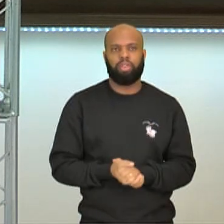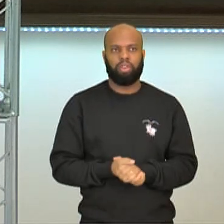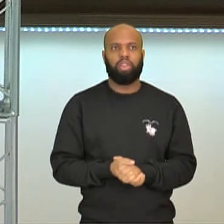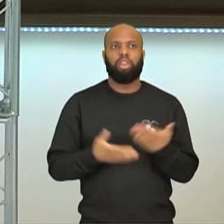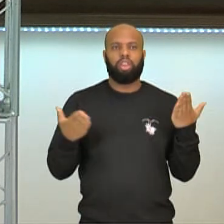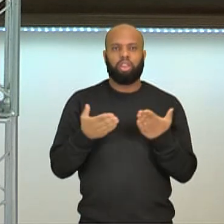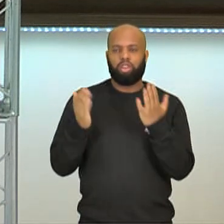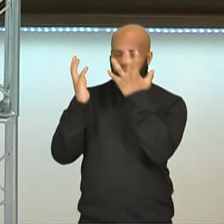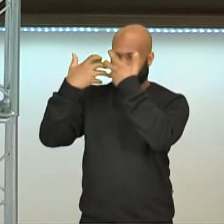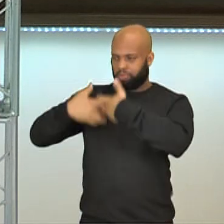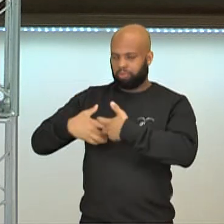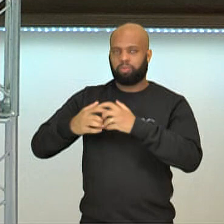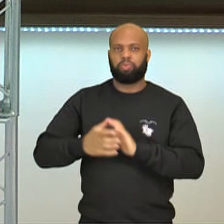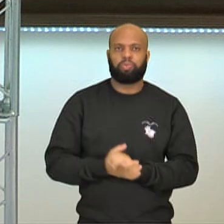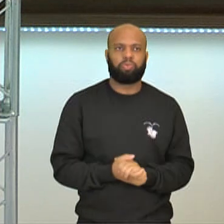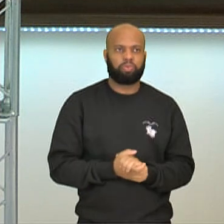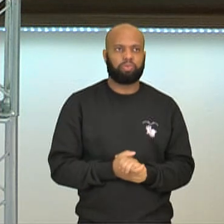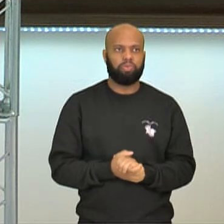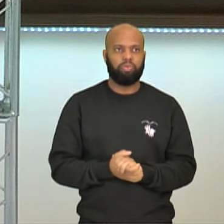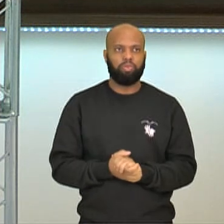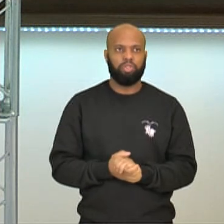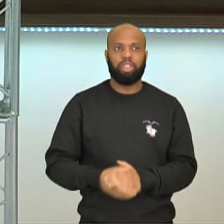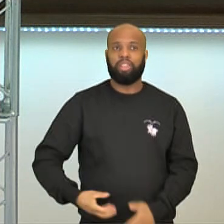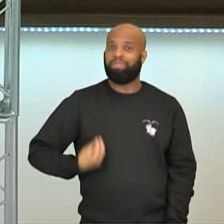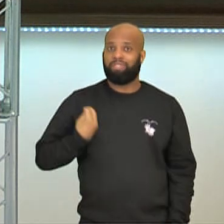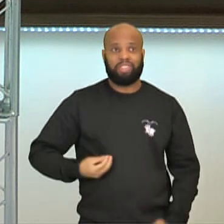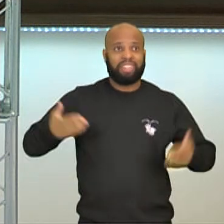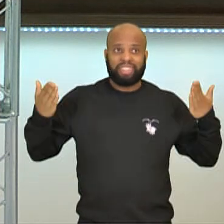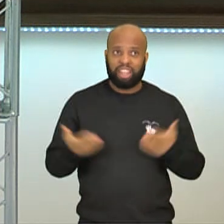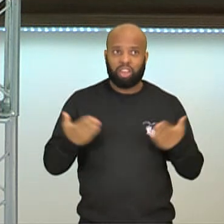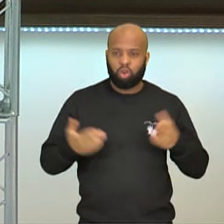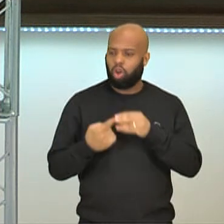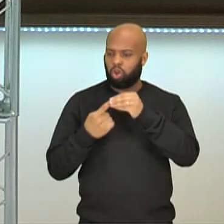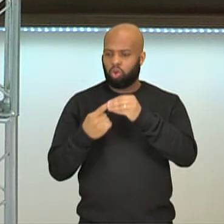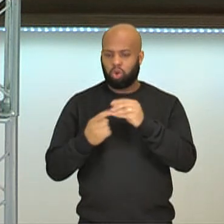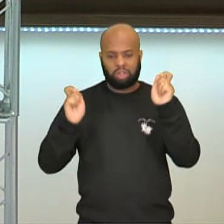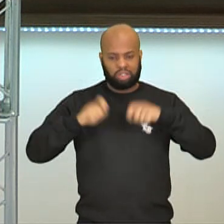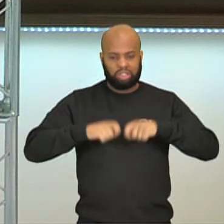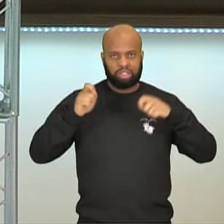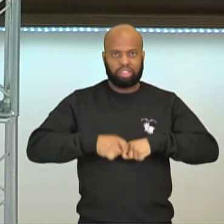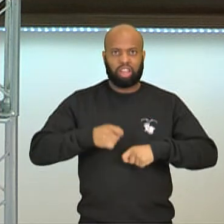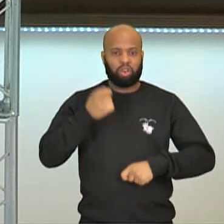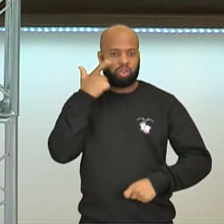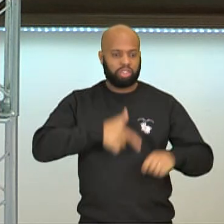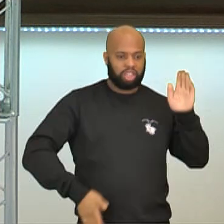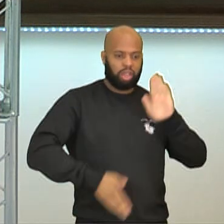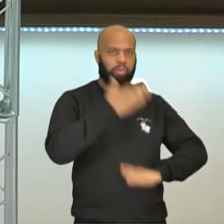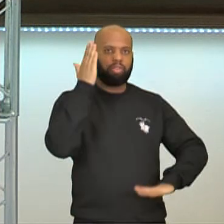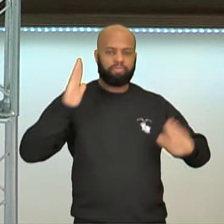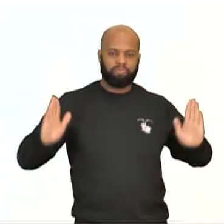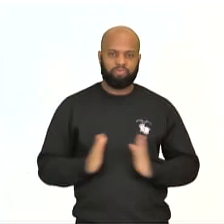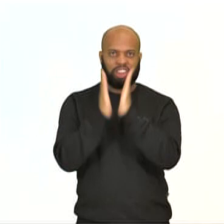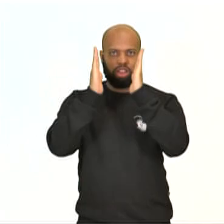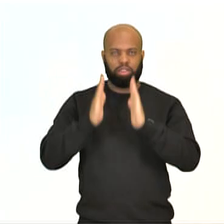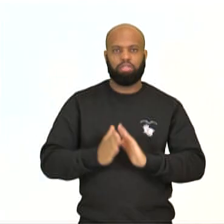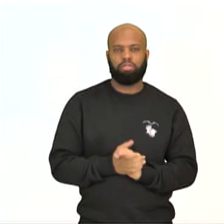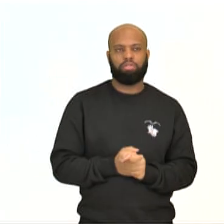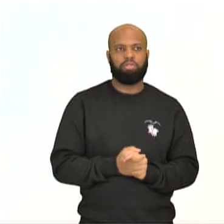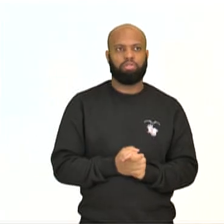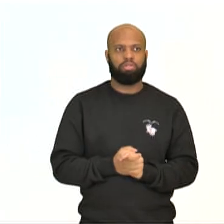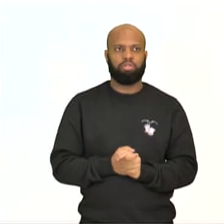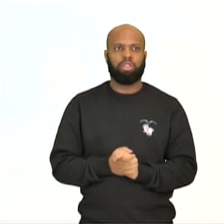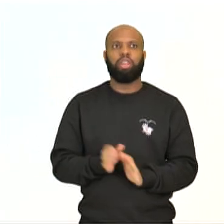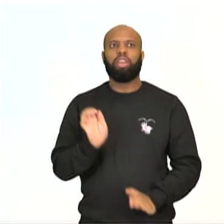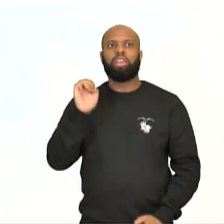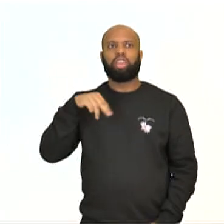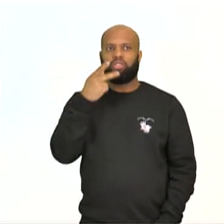Vamos refletir. Viver é este momento, a única possibilidade de fuga é o enfrentamento.